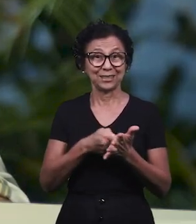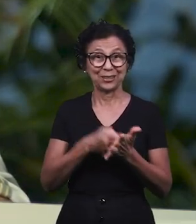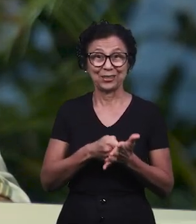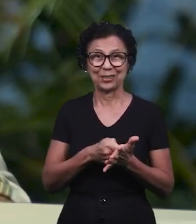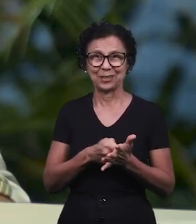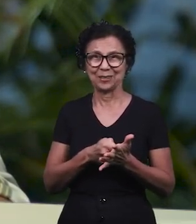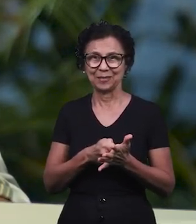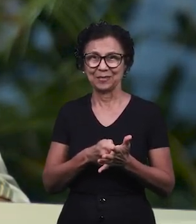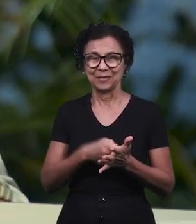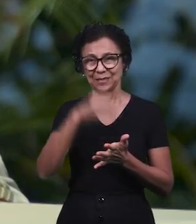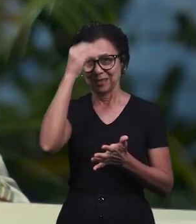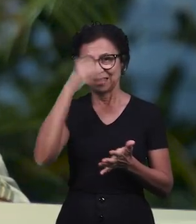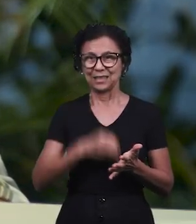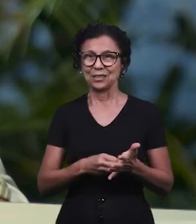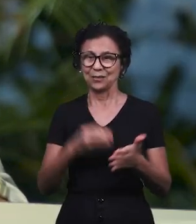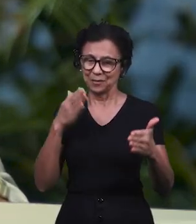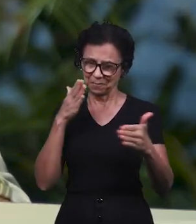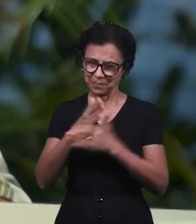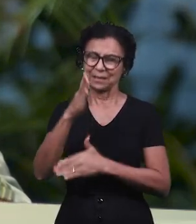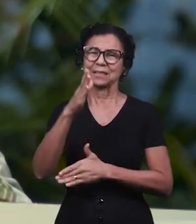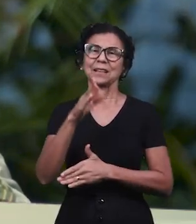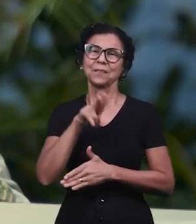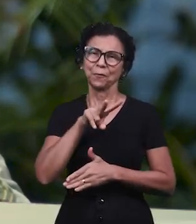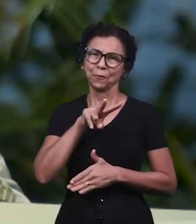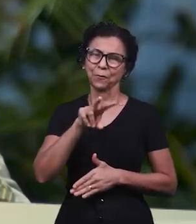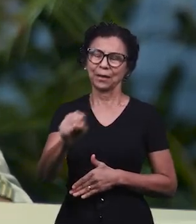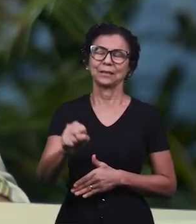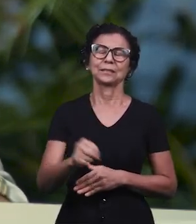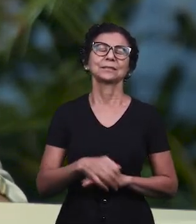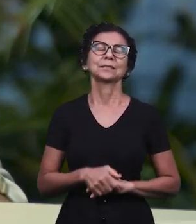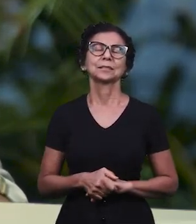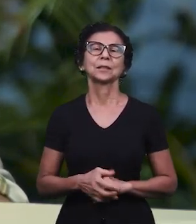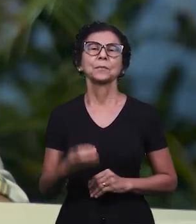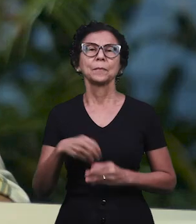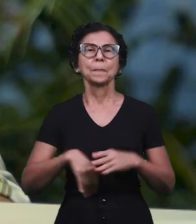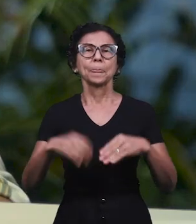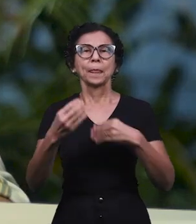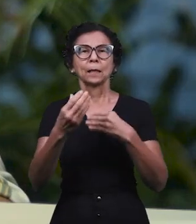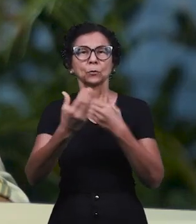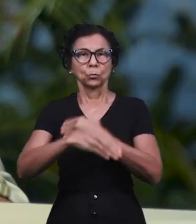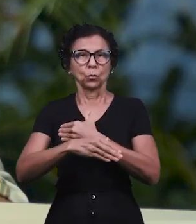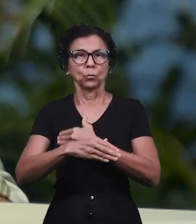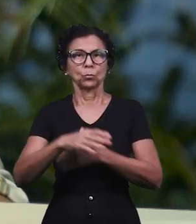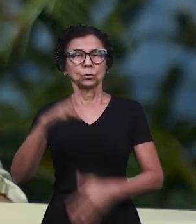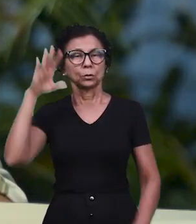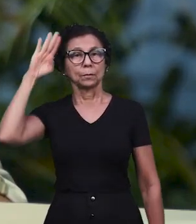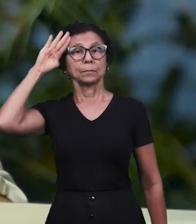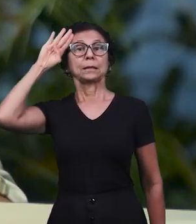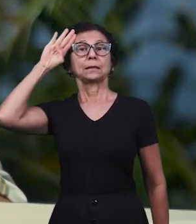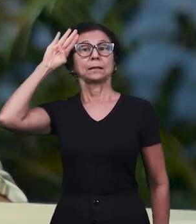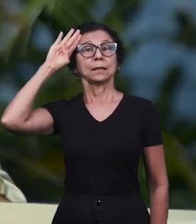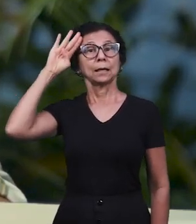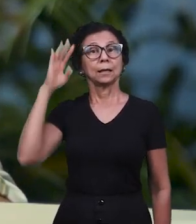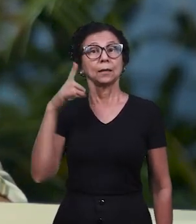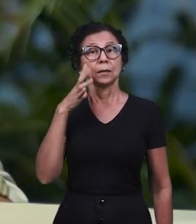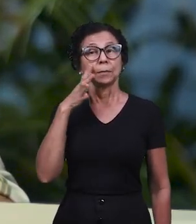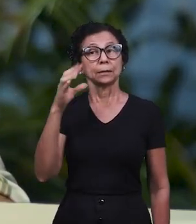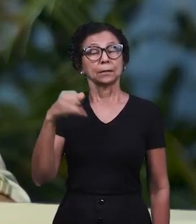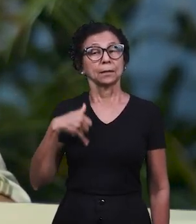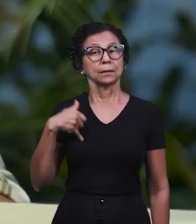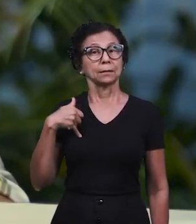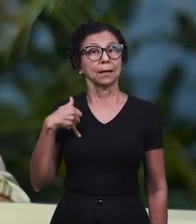passar. E nós temos também, dentro dos concursos militares, ficarmos atentos com relação à idade. Então existe uma